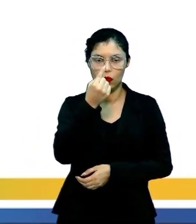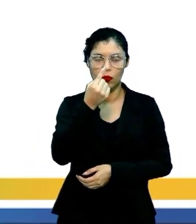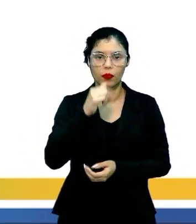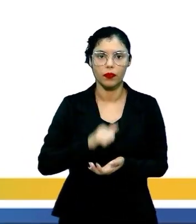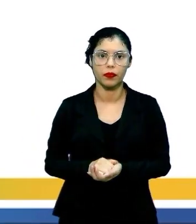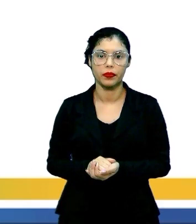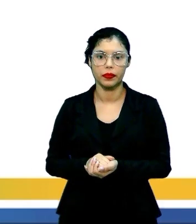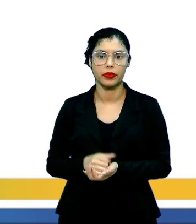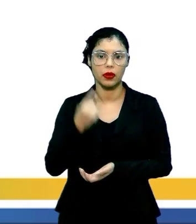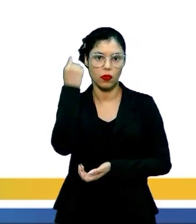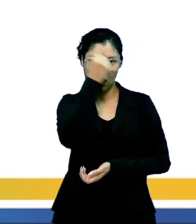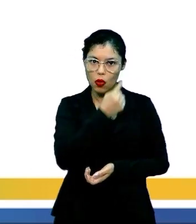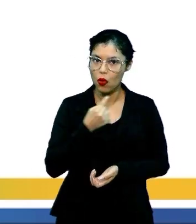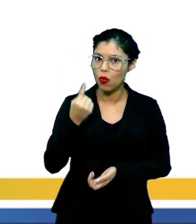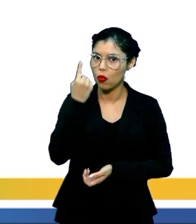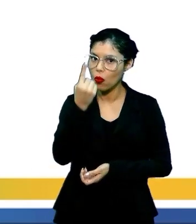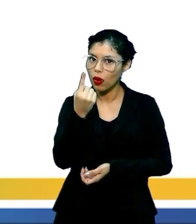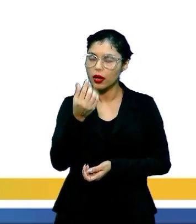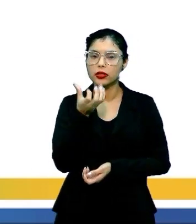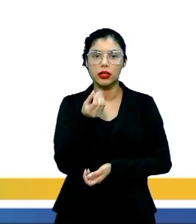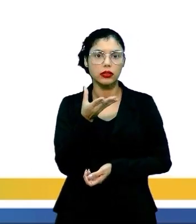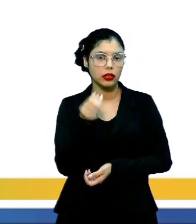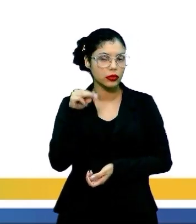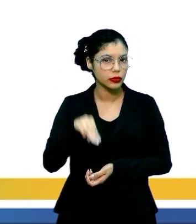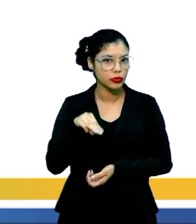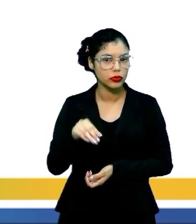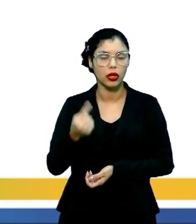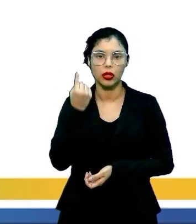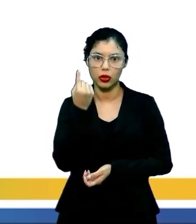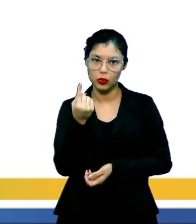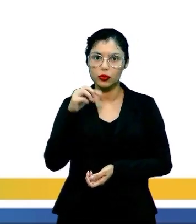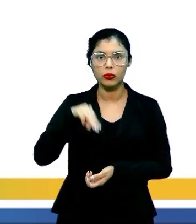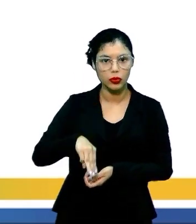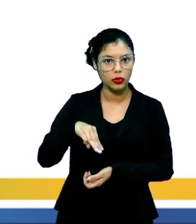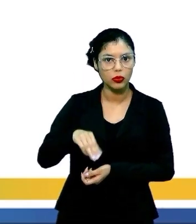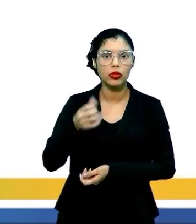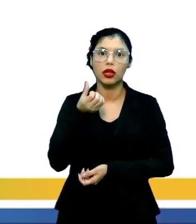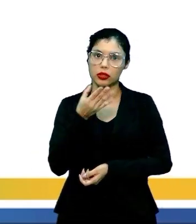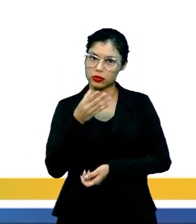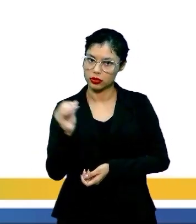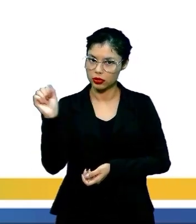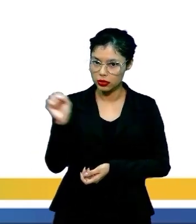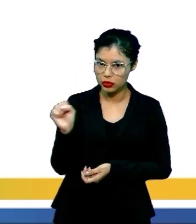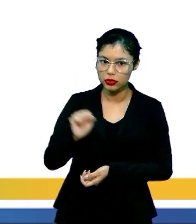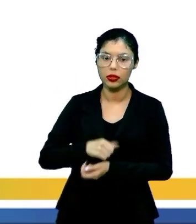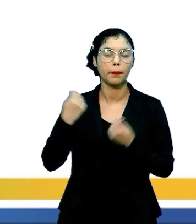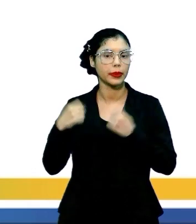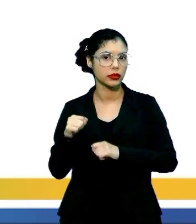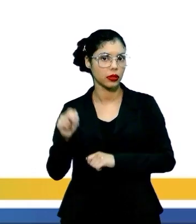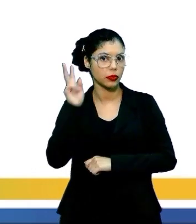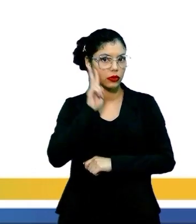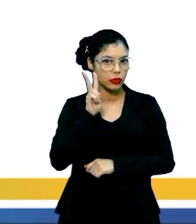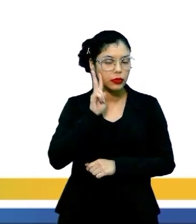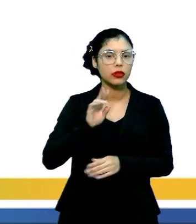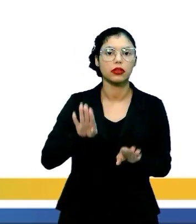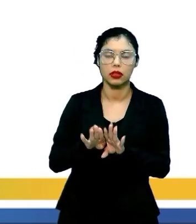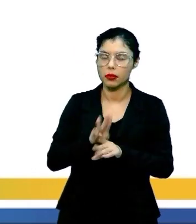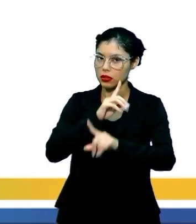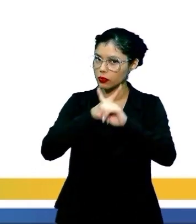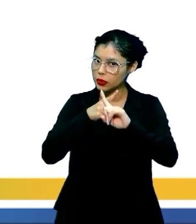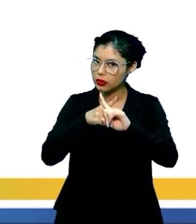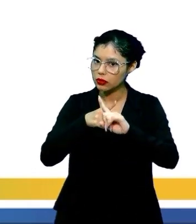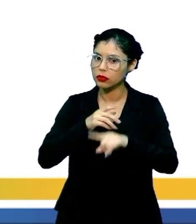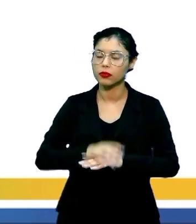corresponde a 60 minutos e um minuto corresponde a 60 segundos, devemos também efetuar essas